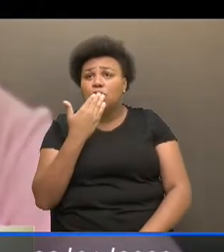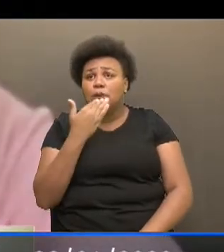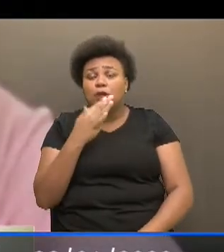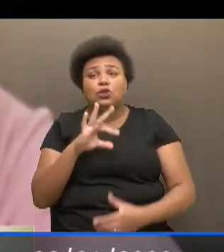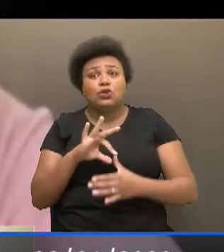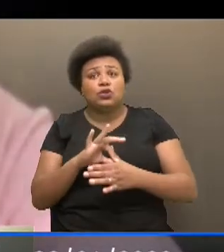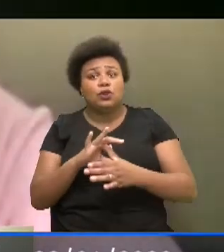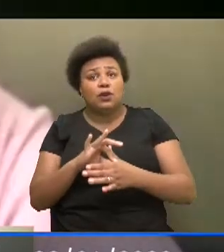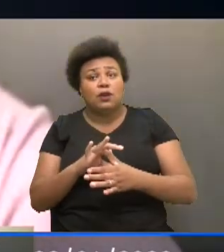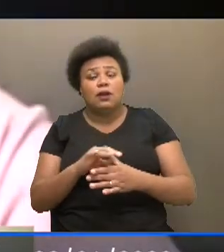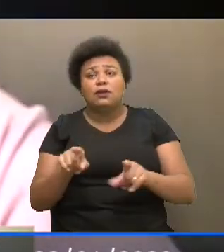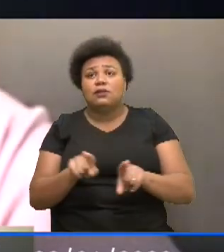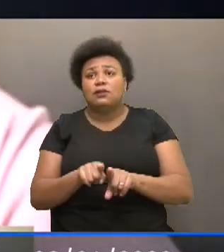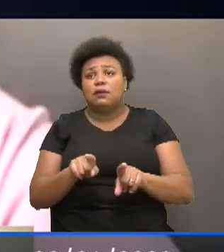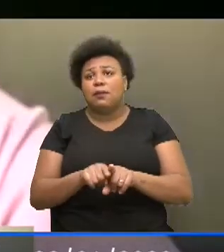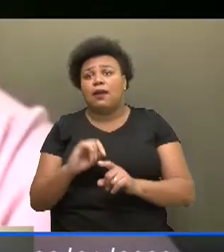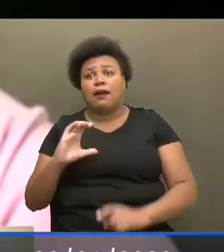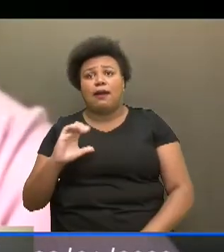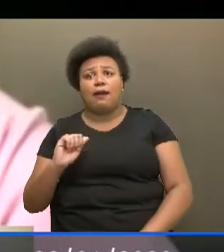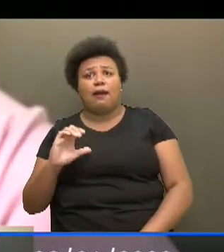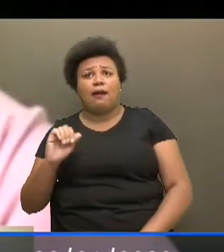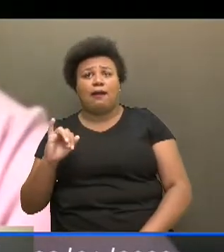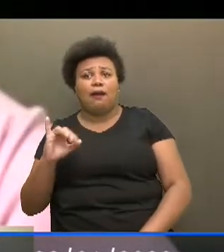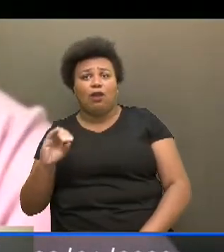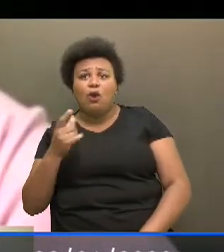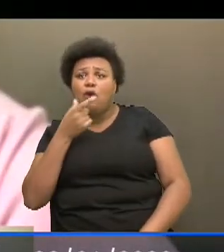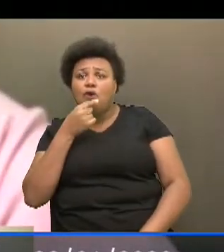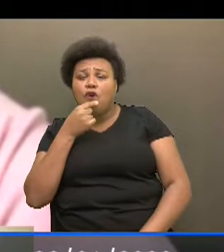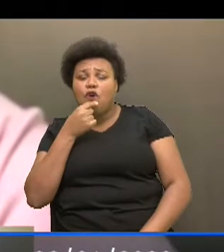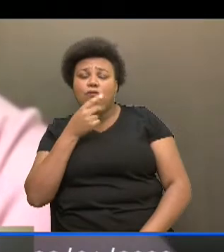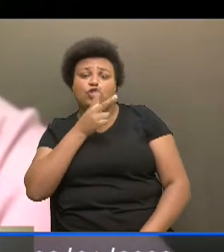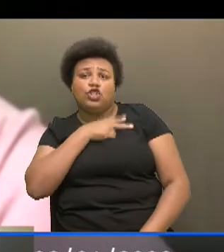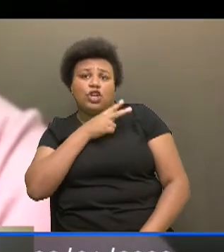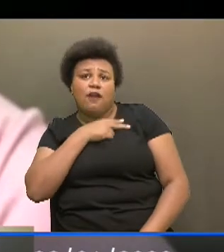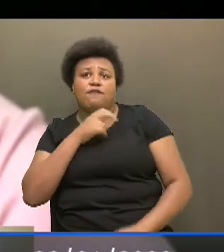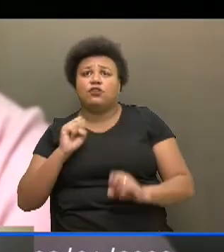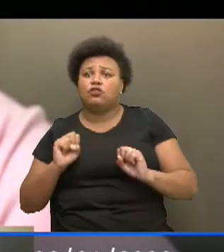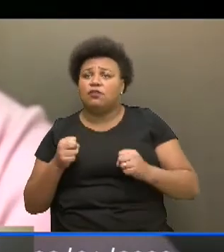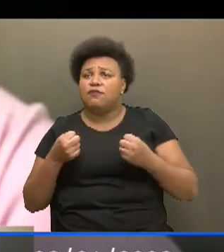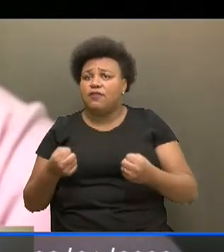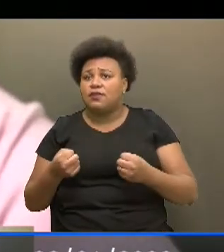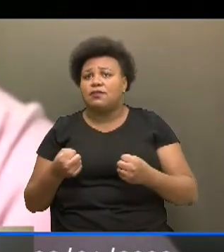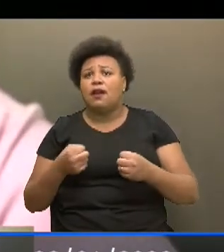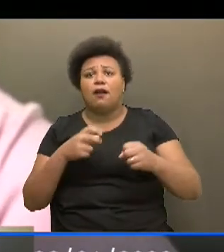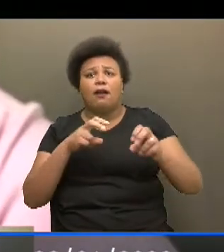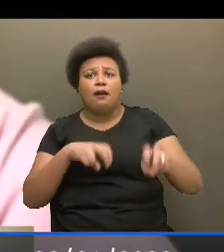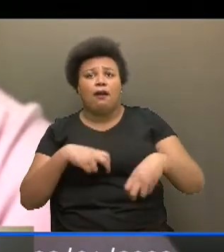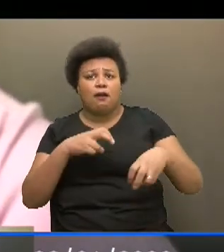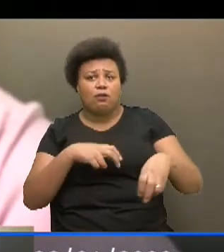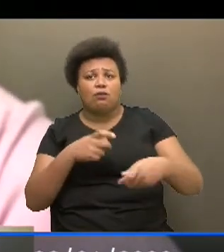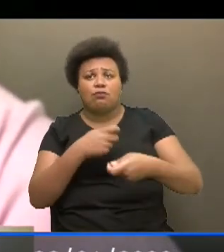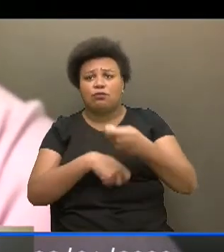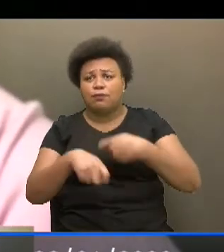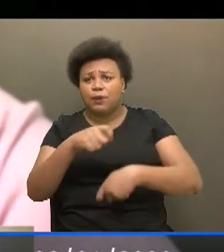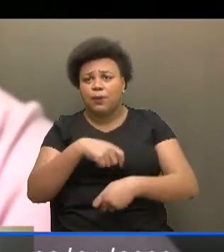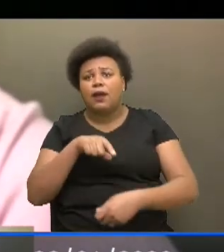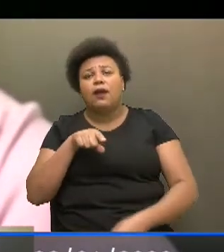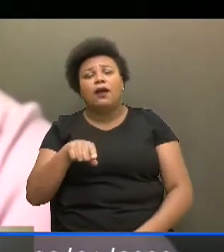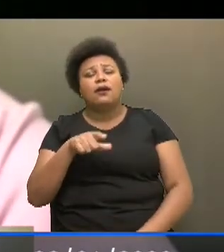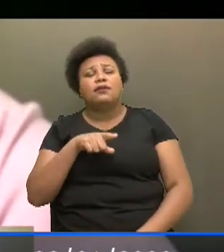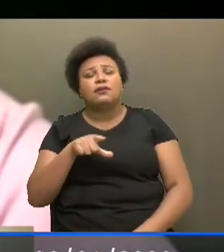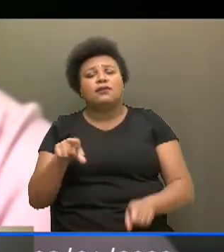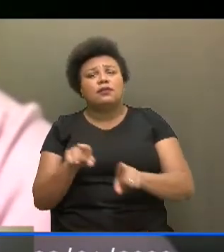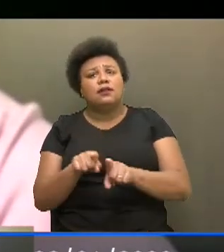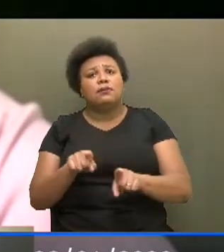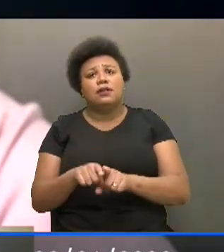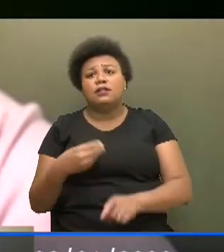também o Cacaio, onde também é o nosso chefe de defesa agropecuária, que estão aí também participando da reunião. Também está